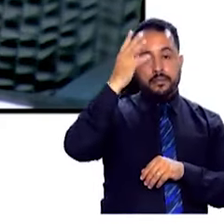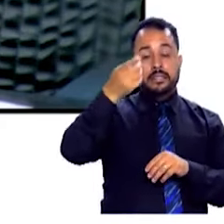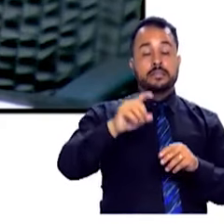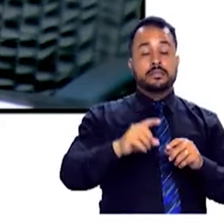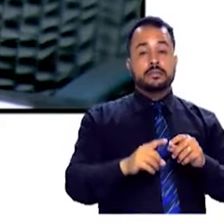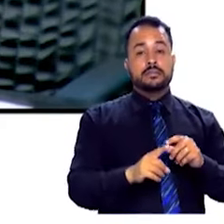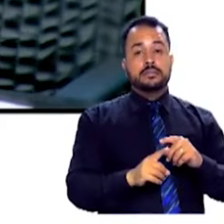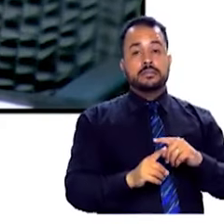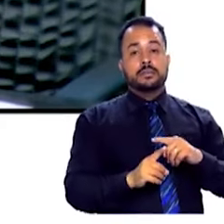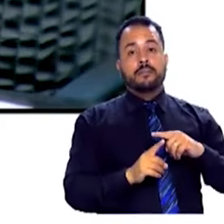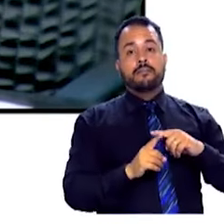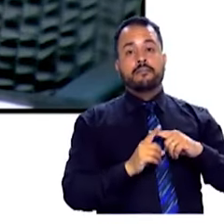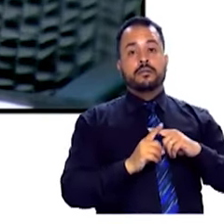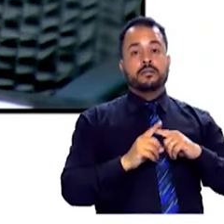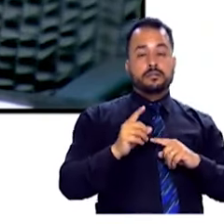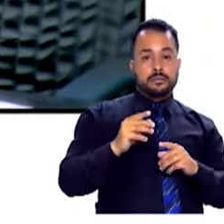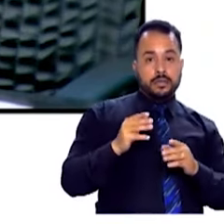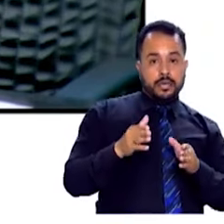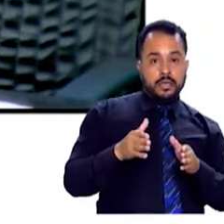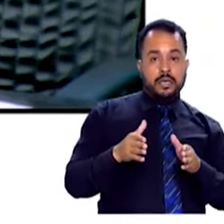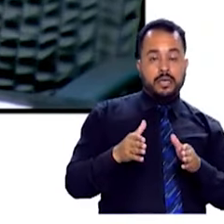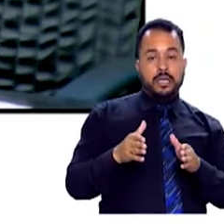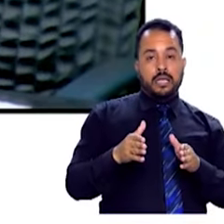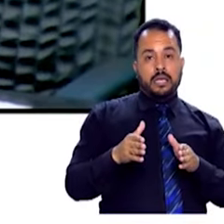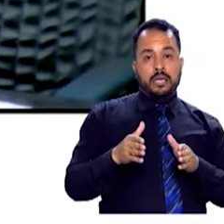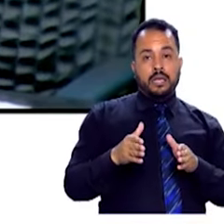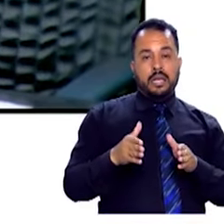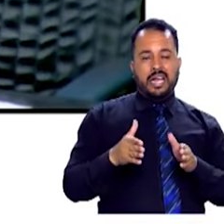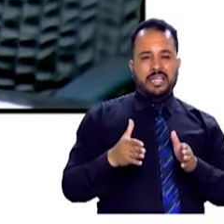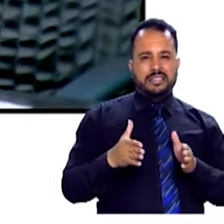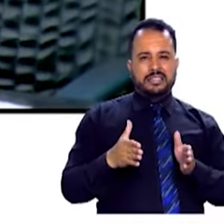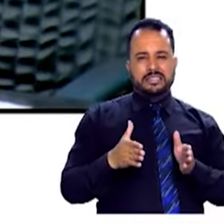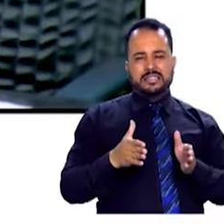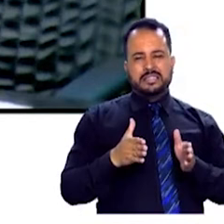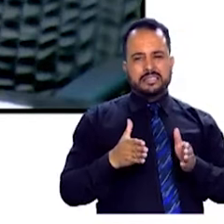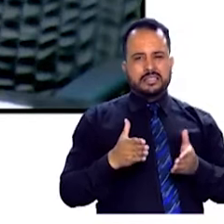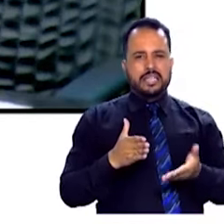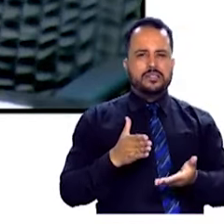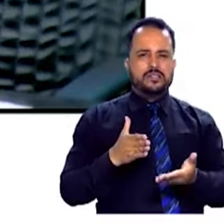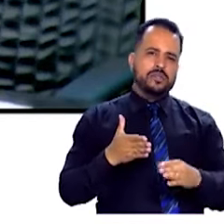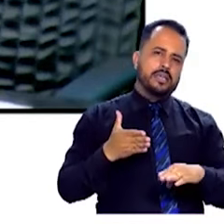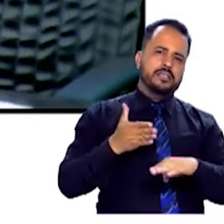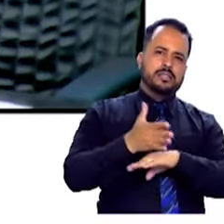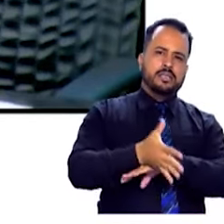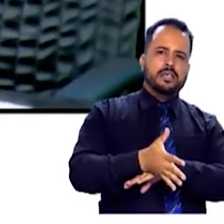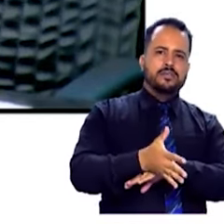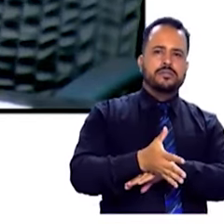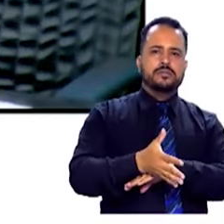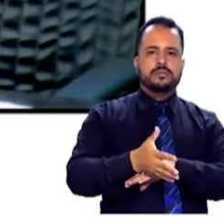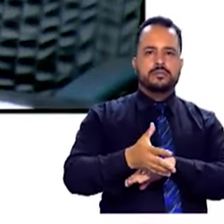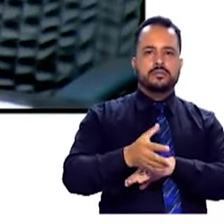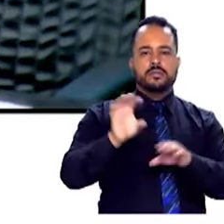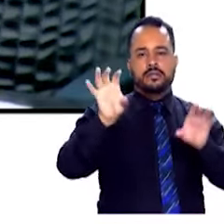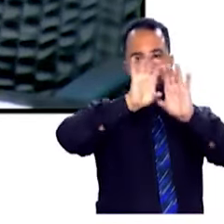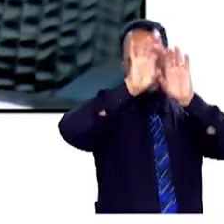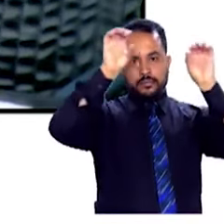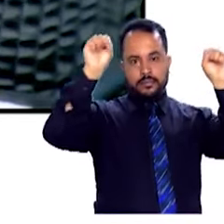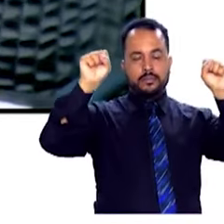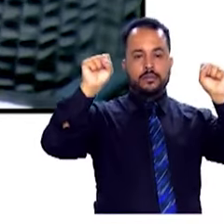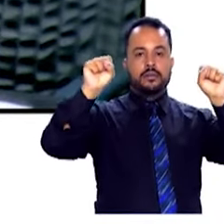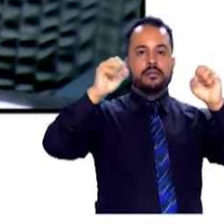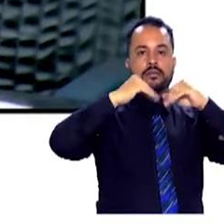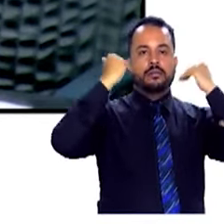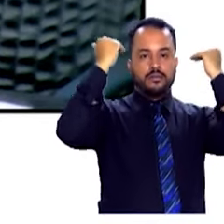corte eh que em geral eh estão fechadas né E aí eh com a